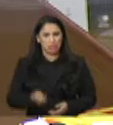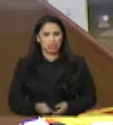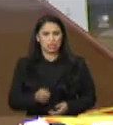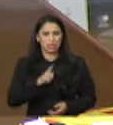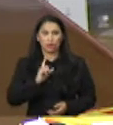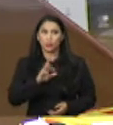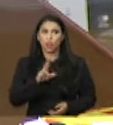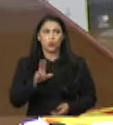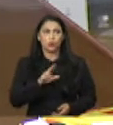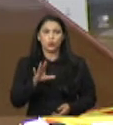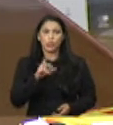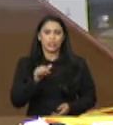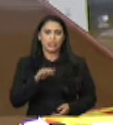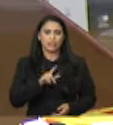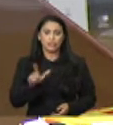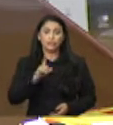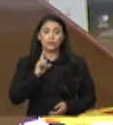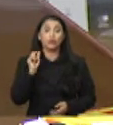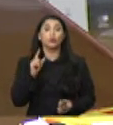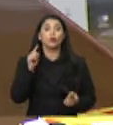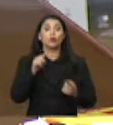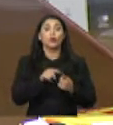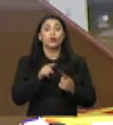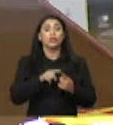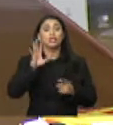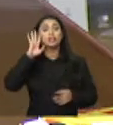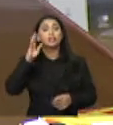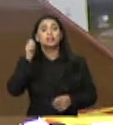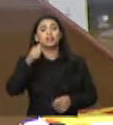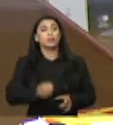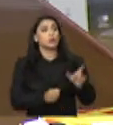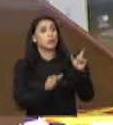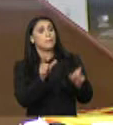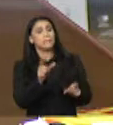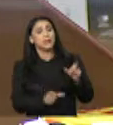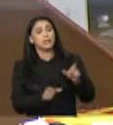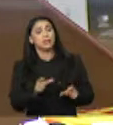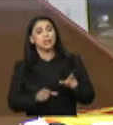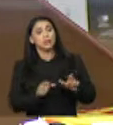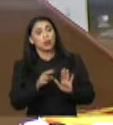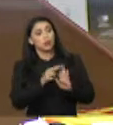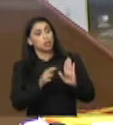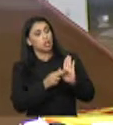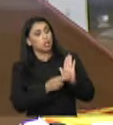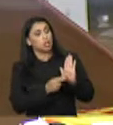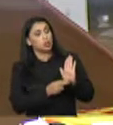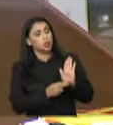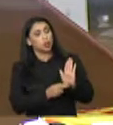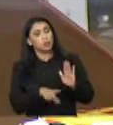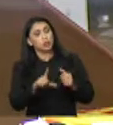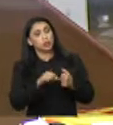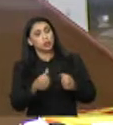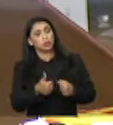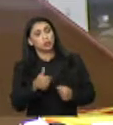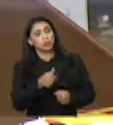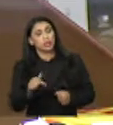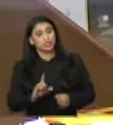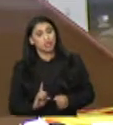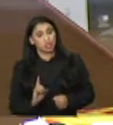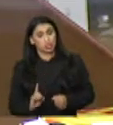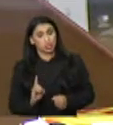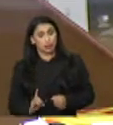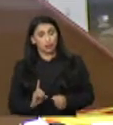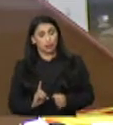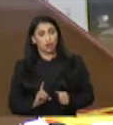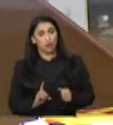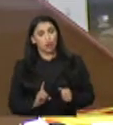não civil destinada à aplicação de sanções de caráter pessoal previstas naquela Norma nos termos do seu ativo 17 de